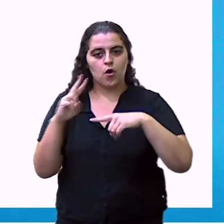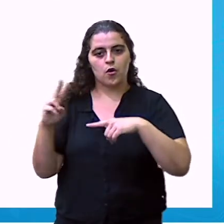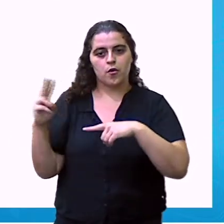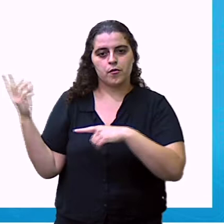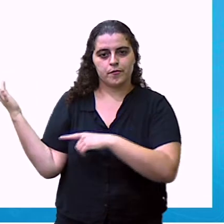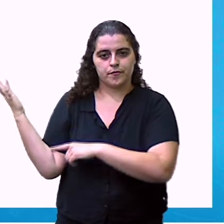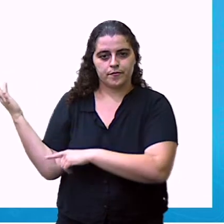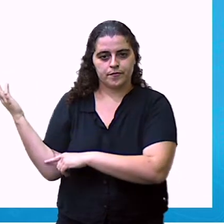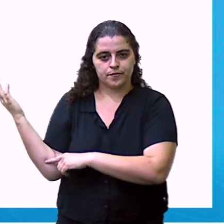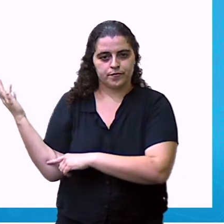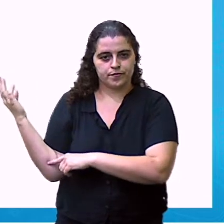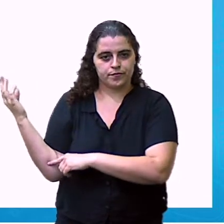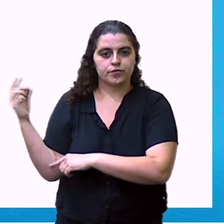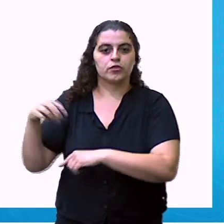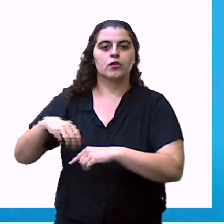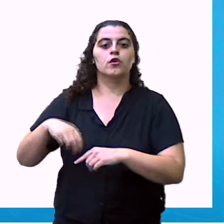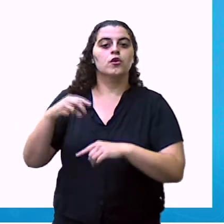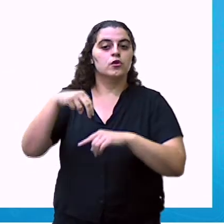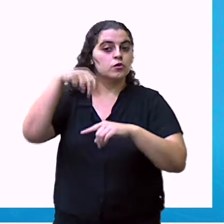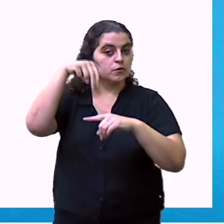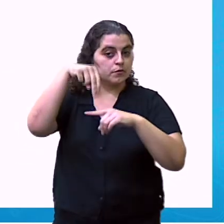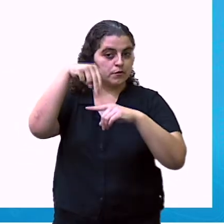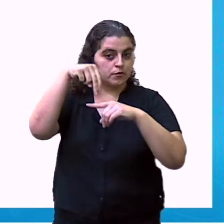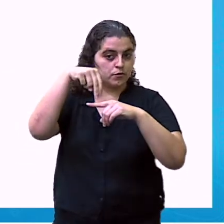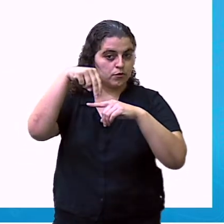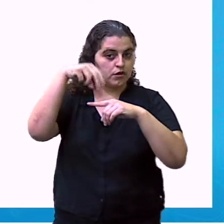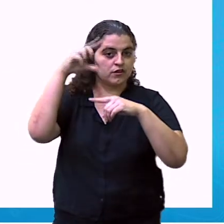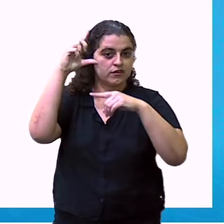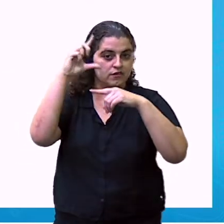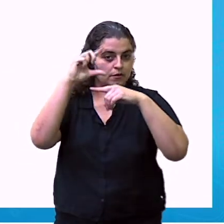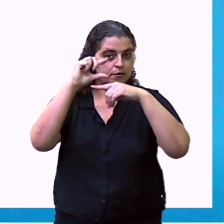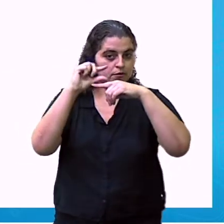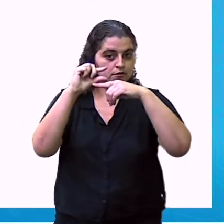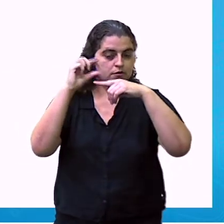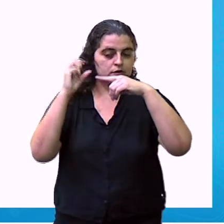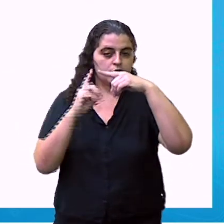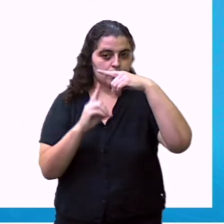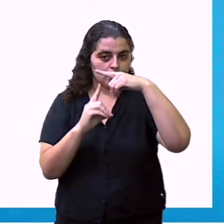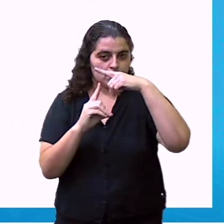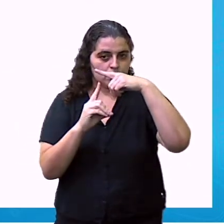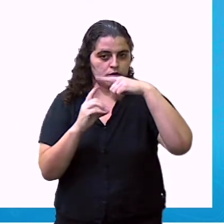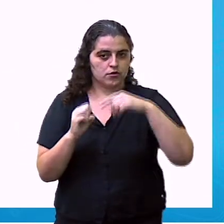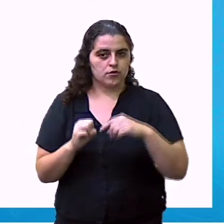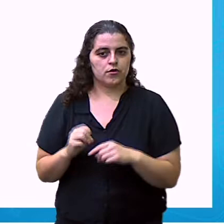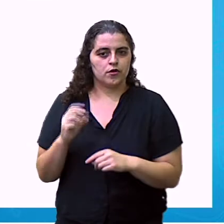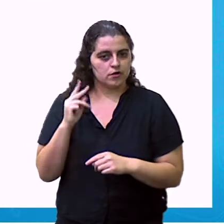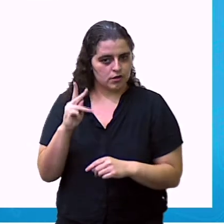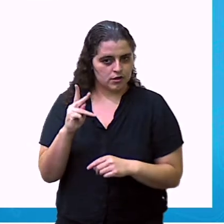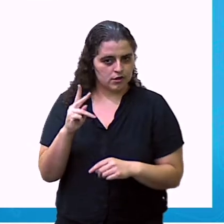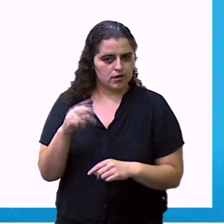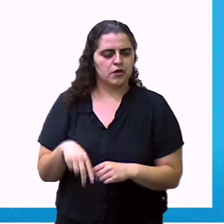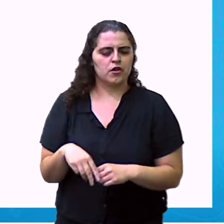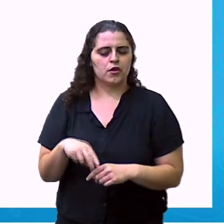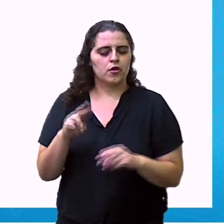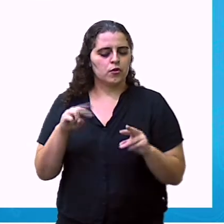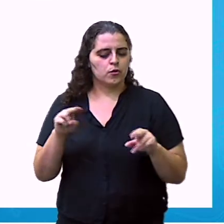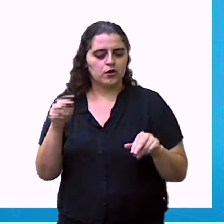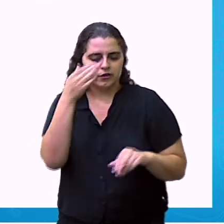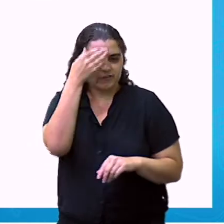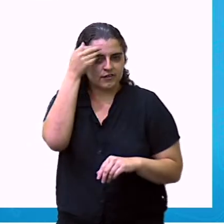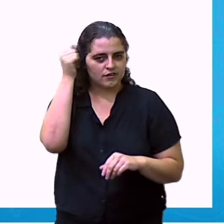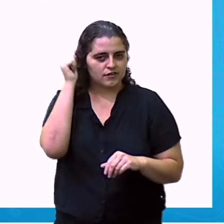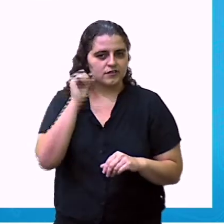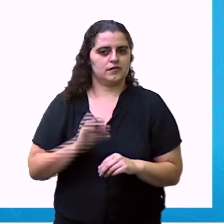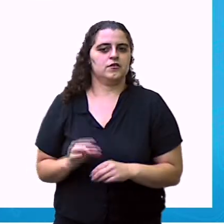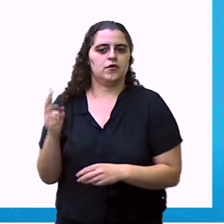do que o denominador. Então, eu classifico esta fração como uma fração própria. Então, essas frações nós viemos